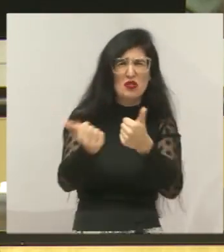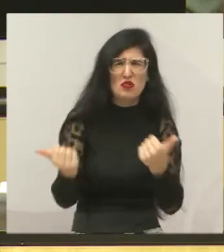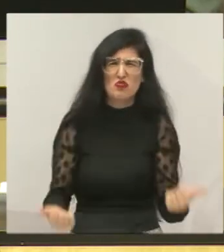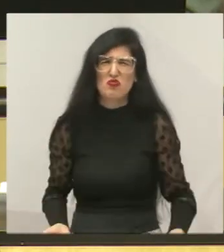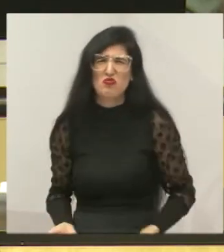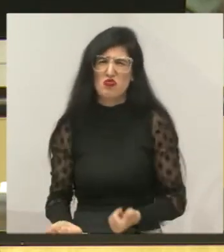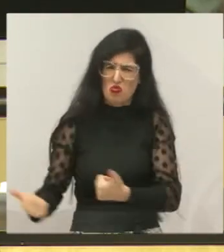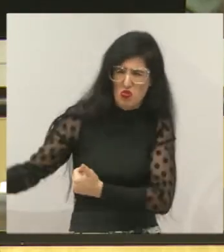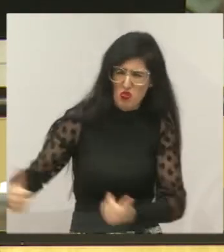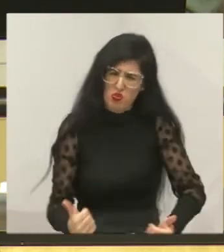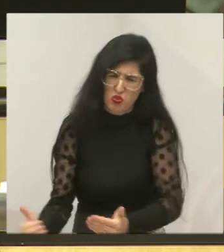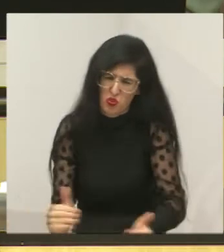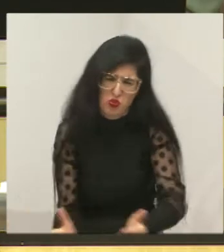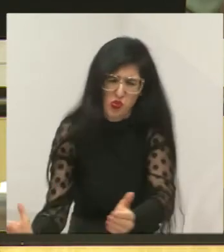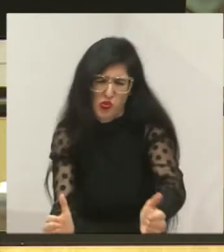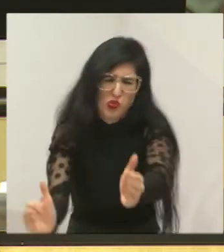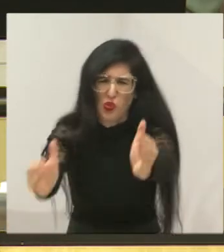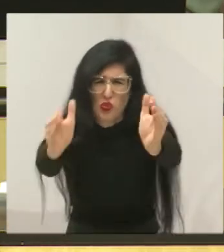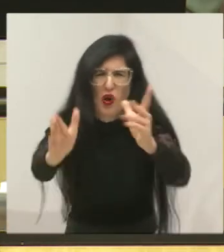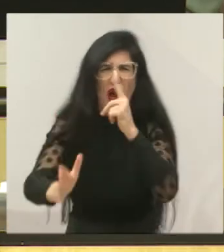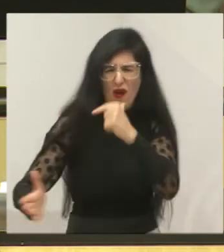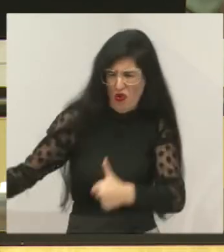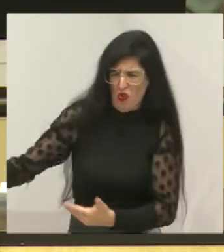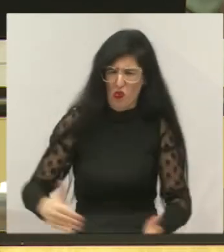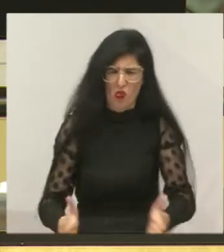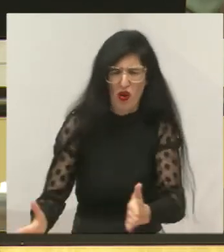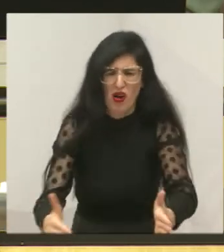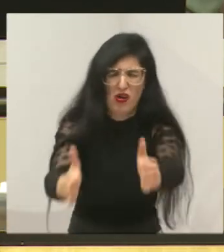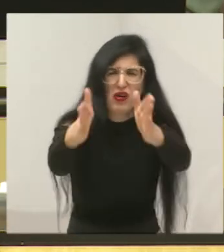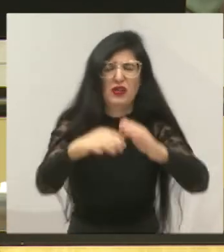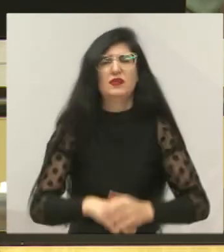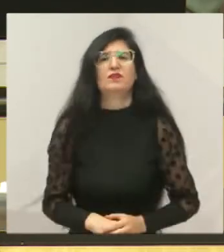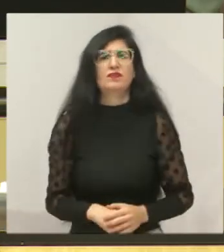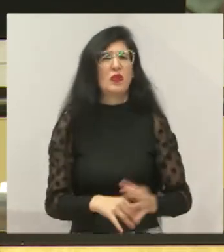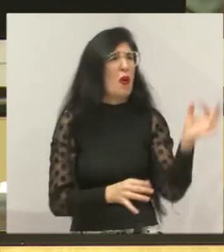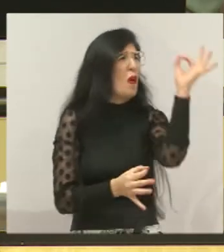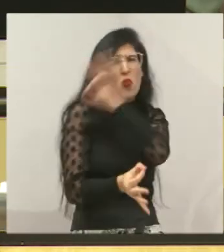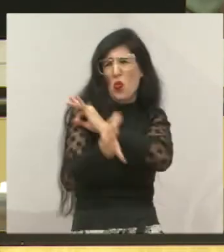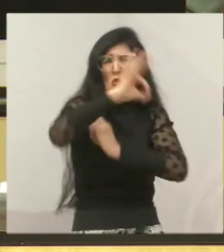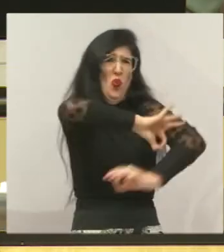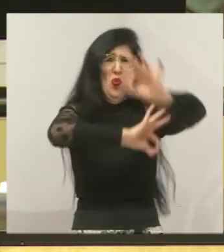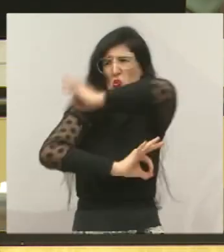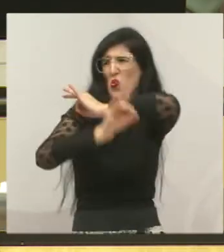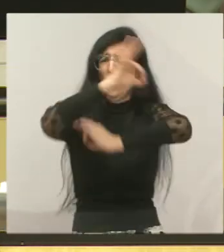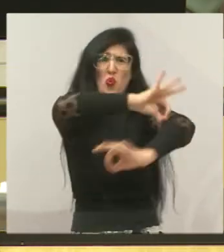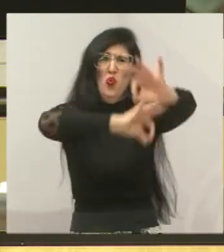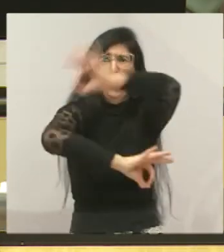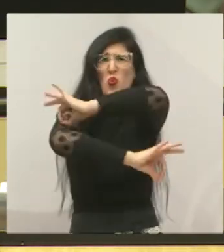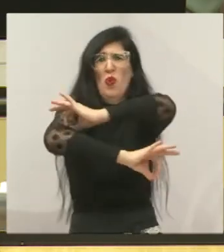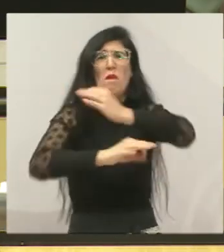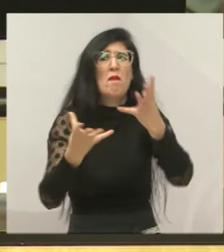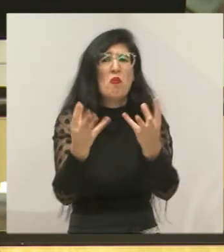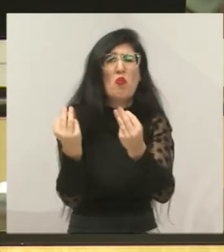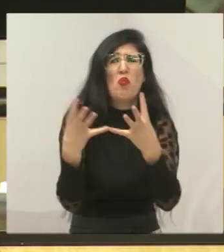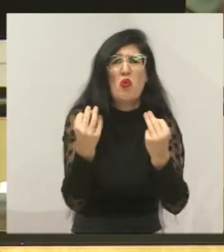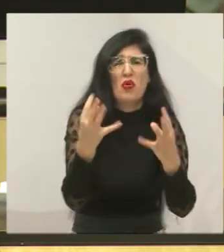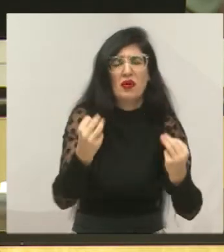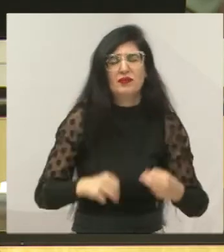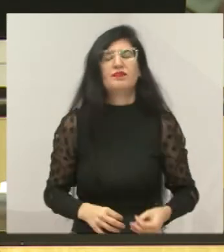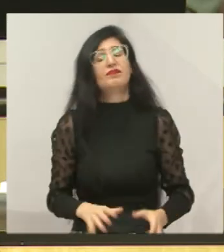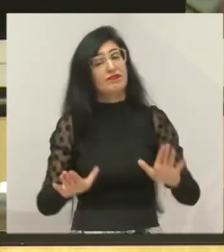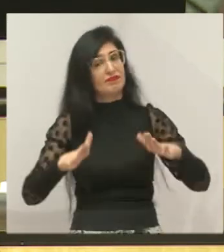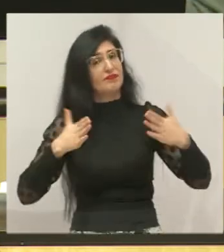Rio Paraíba do Sul, que se veem incomodados com a ação desses insetos, considerando que uma solução para que a população de Jacareí se